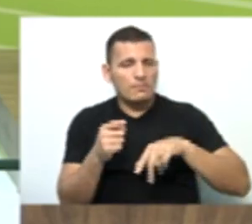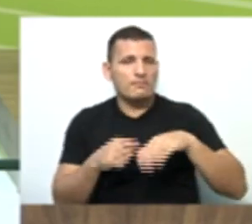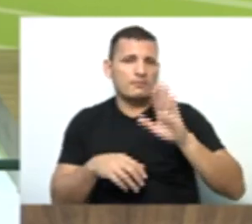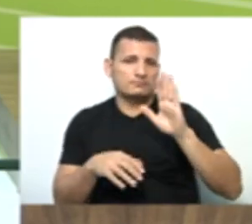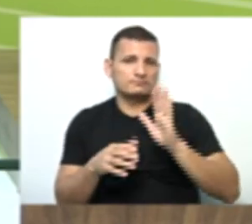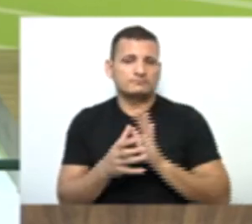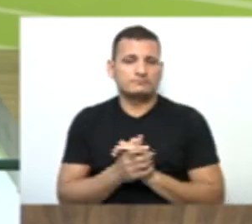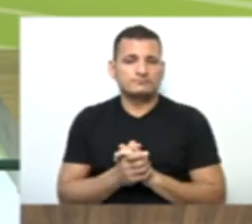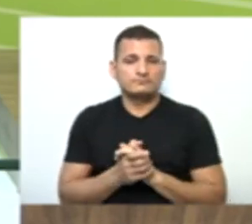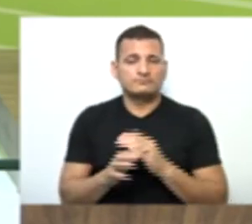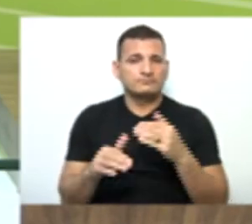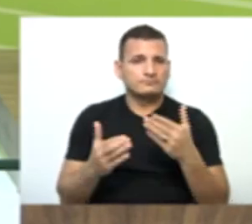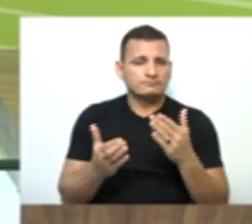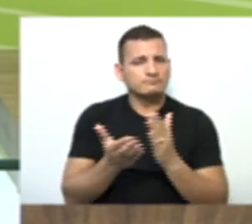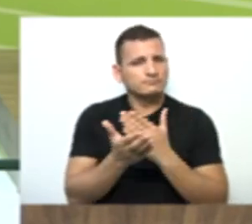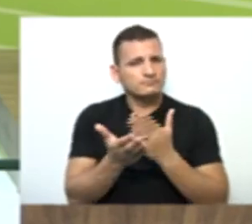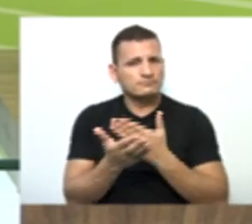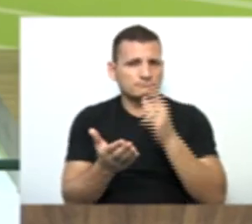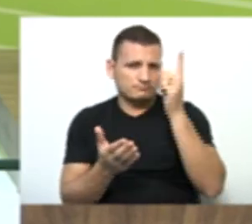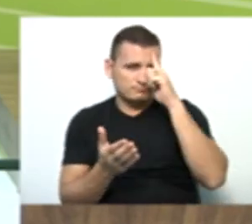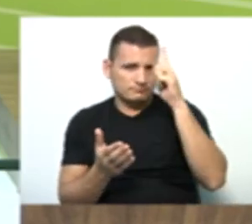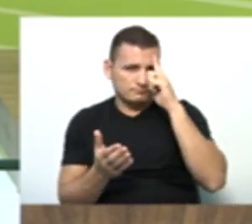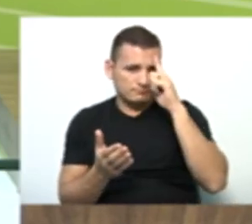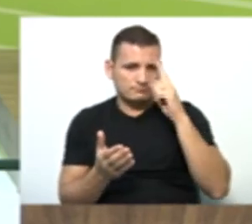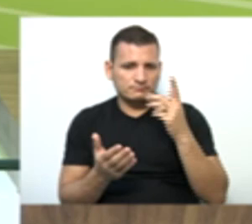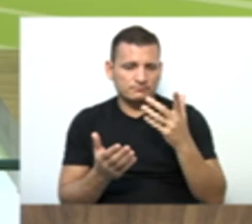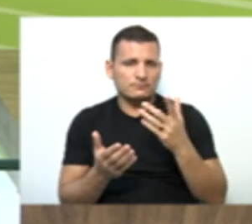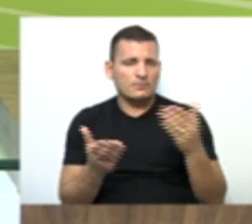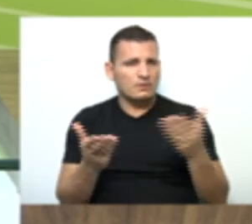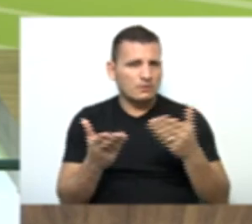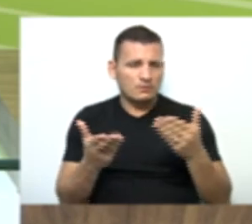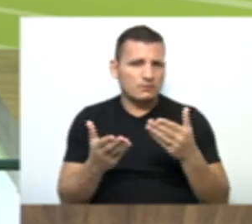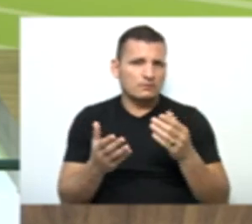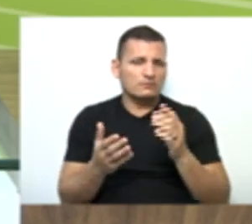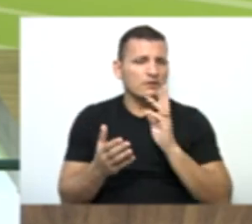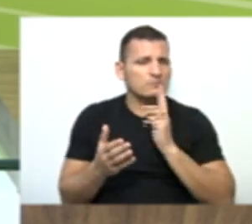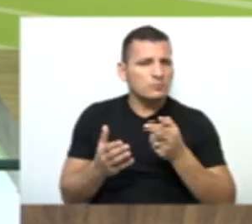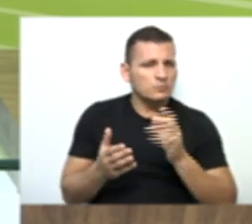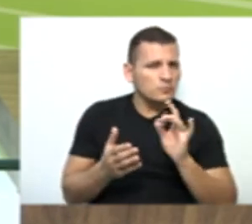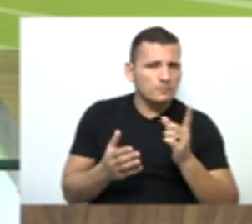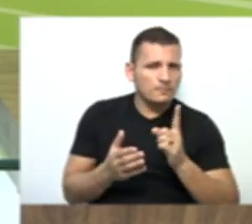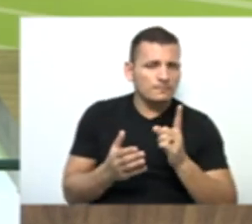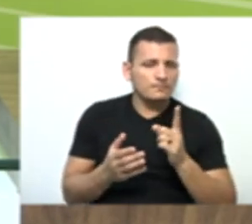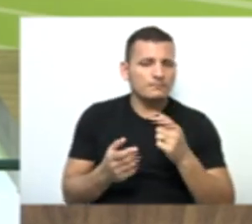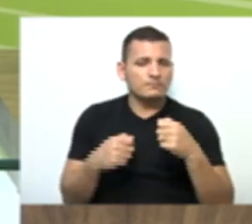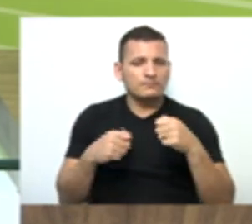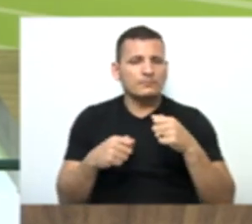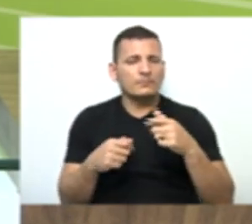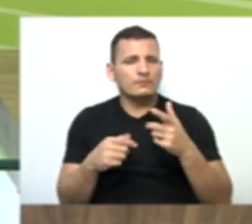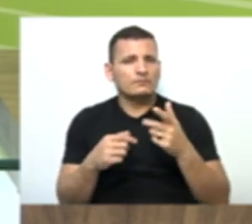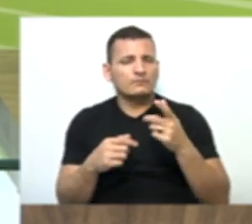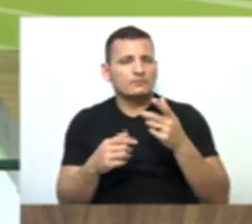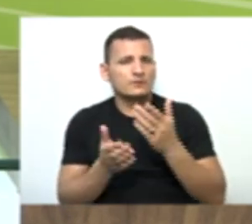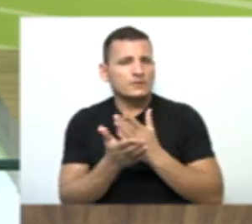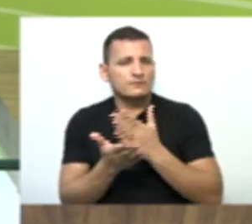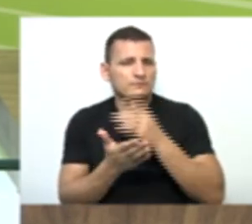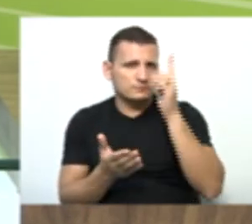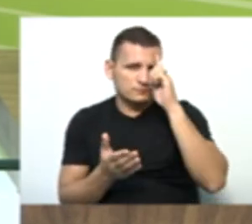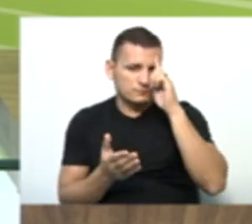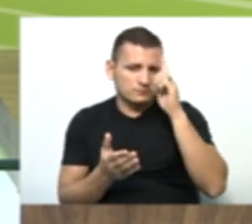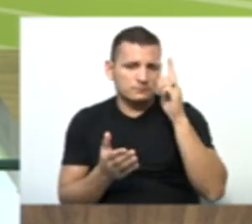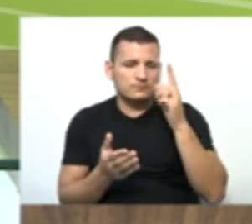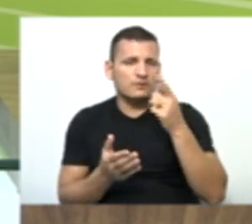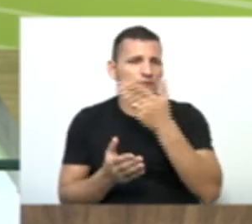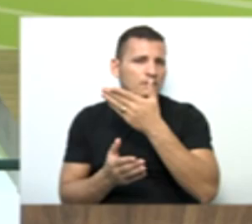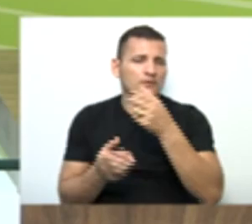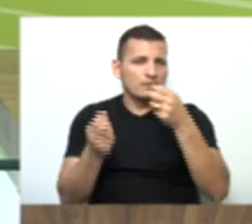Então, já que a gente falou do livro diário, não vamos falar só a resposta não, professora? Vamos procurar um pouquinho mais desse livro diário? O livro diário, como a